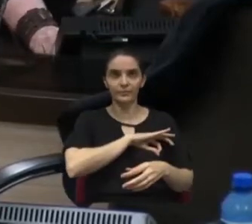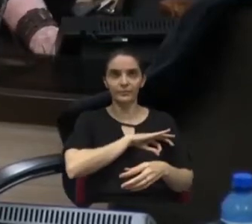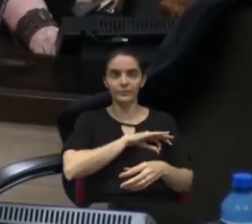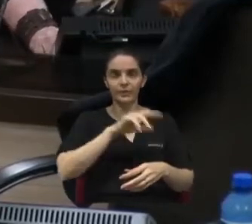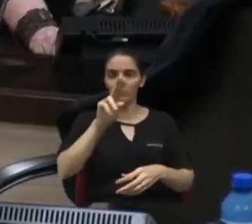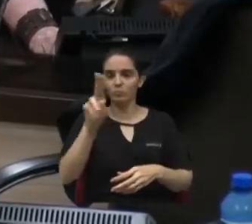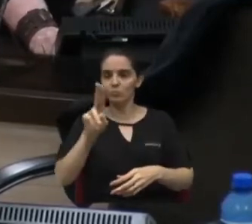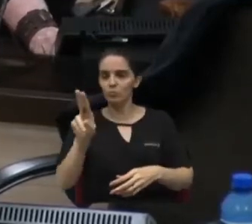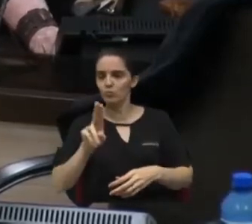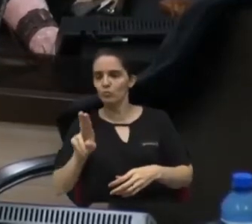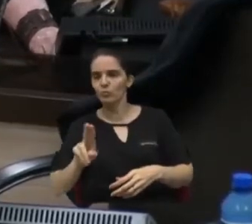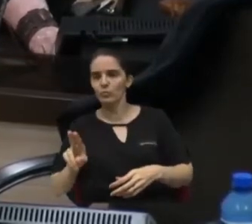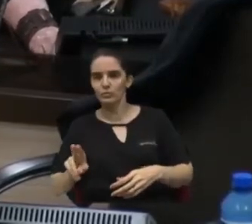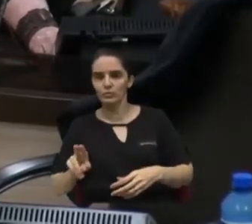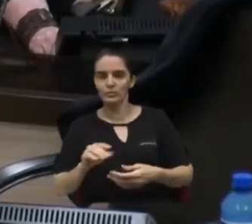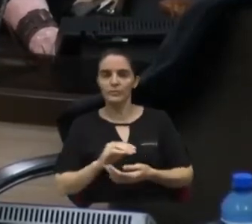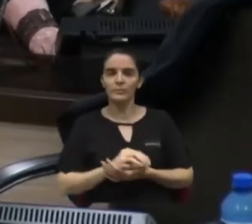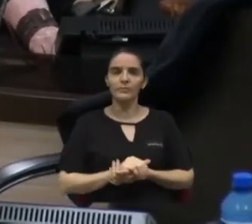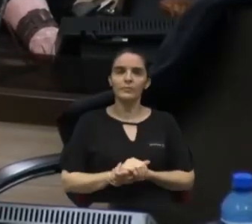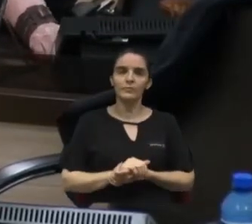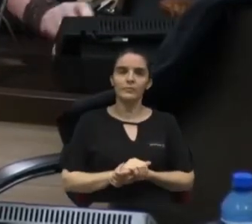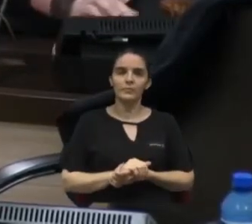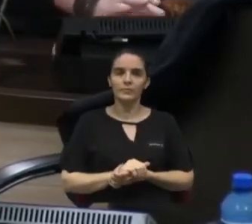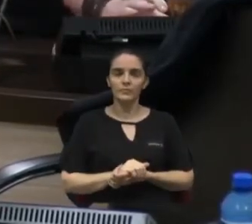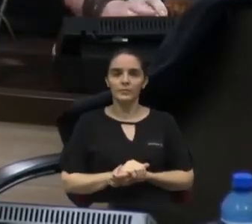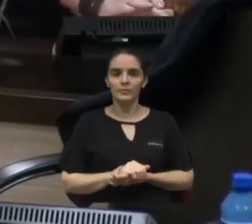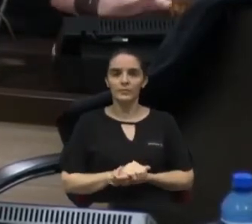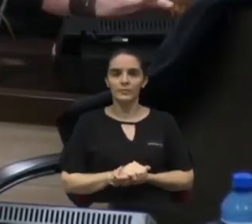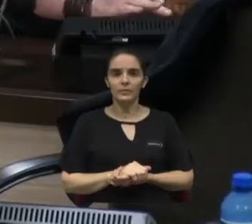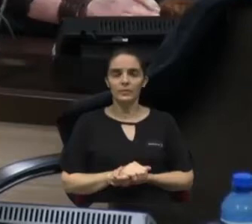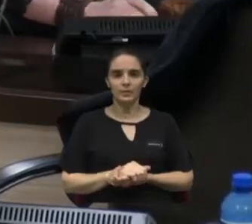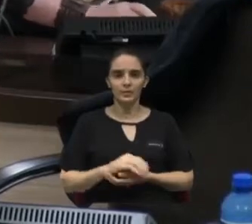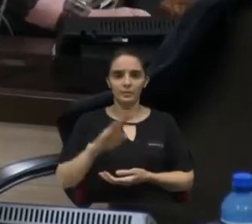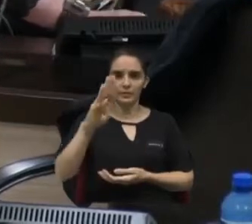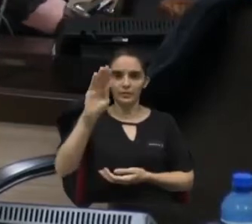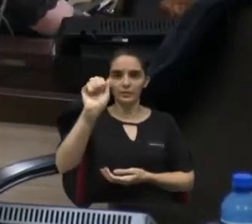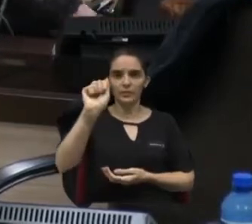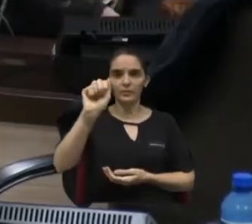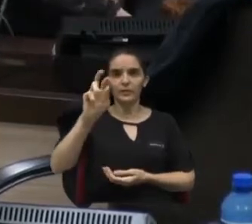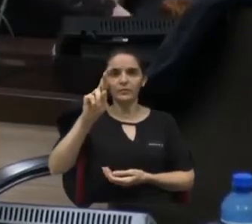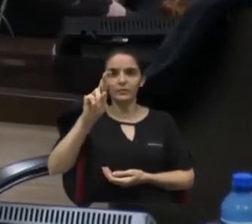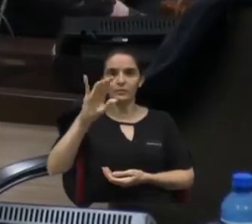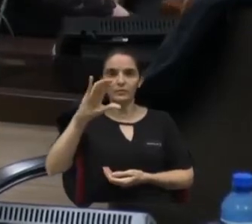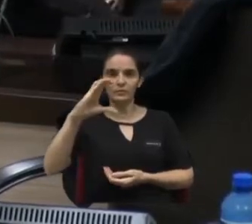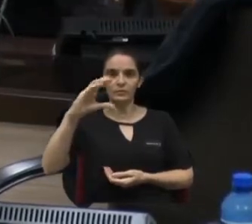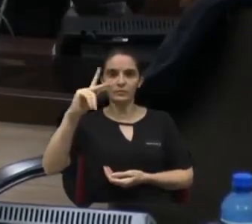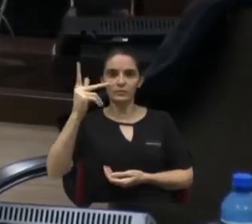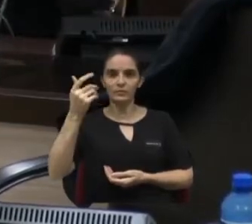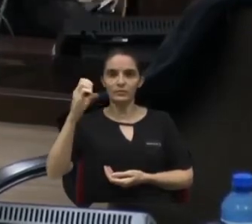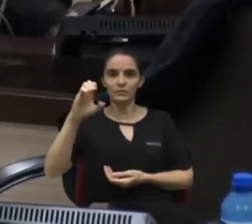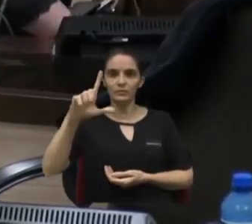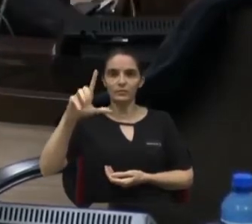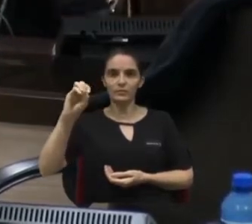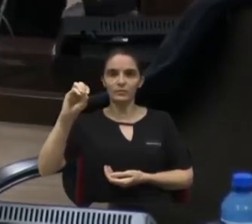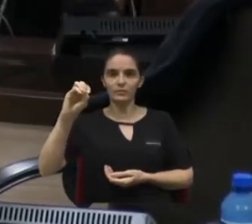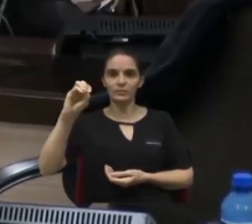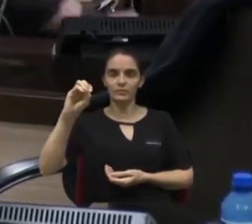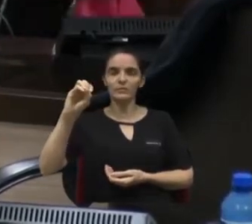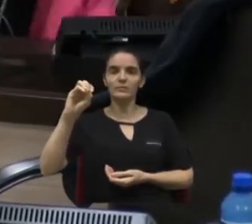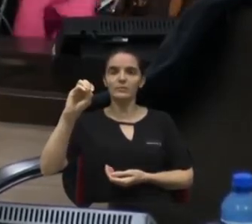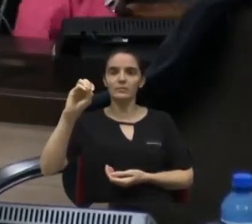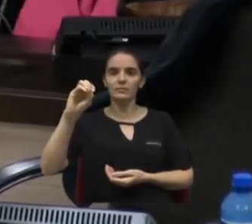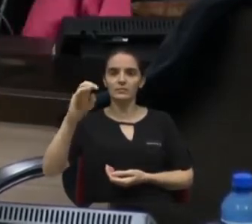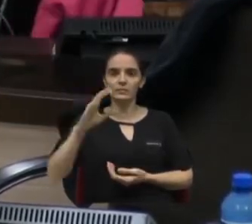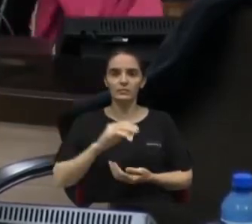Justino. Eu fiz o contato com o Dr. Barrichello, que movimentou todas as pessoas, mas a primeira